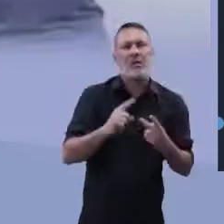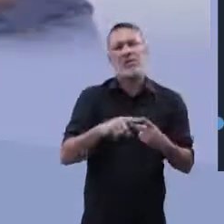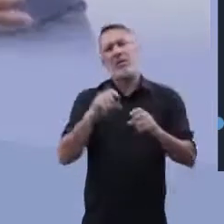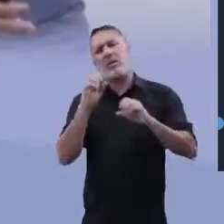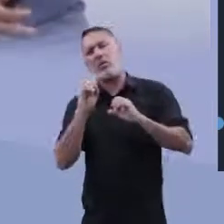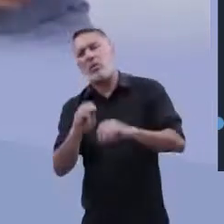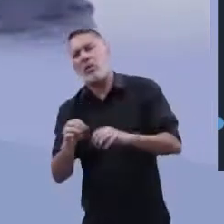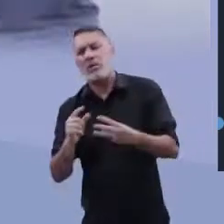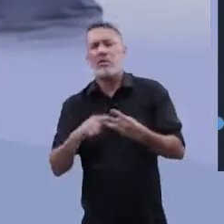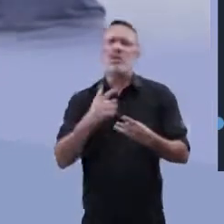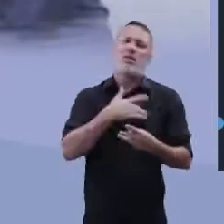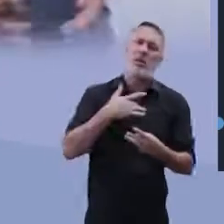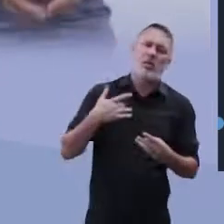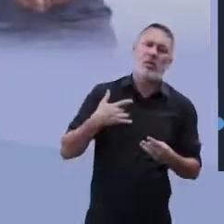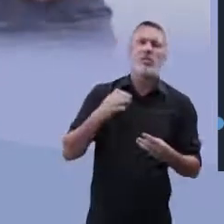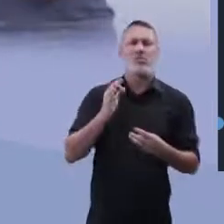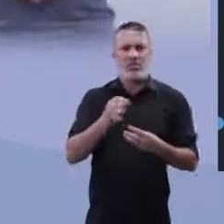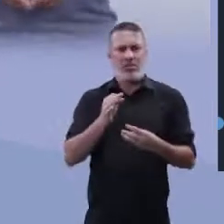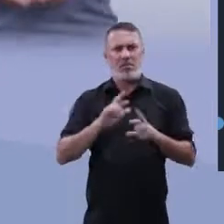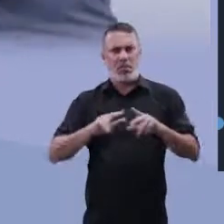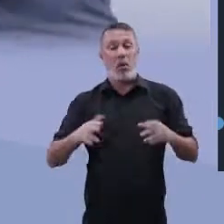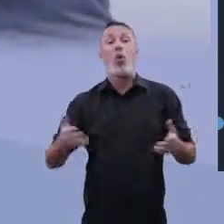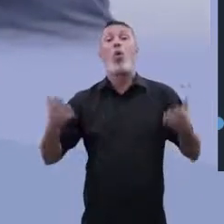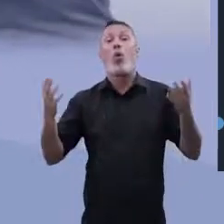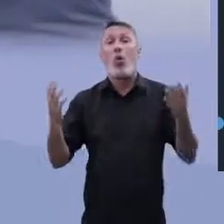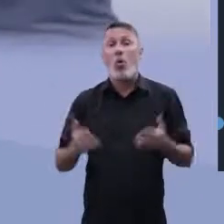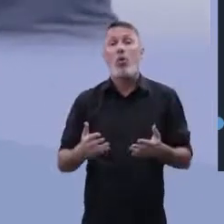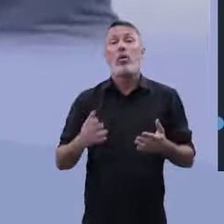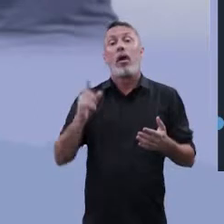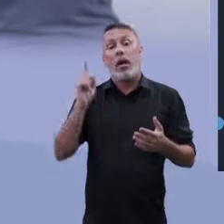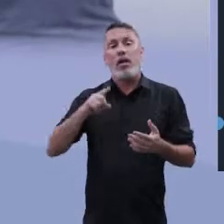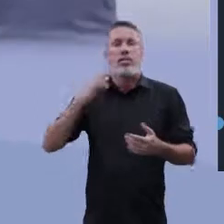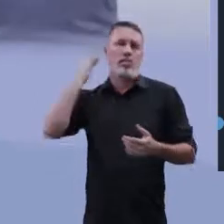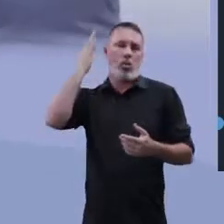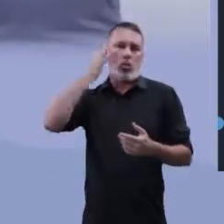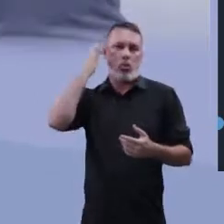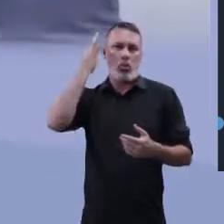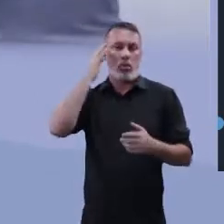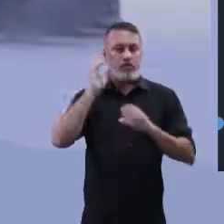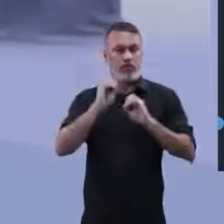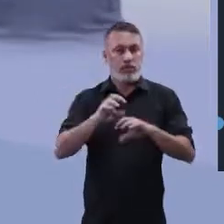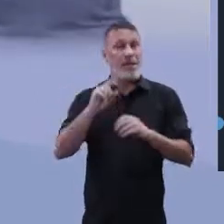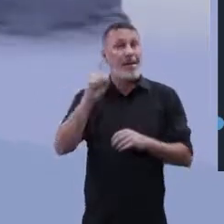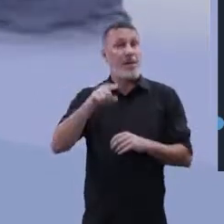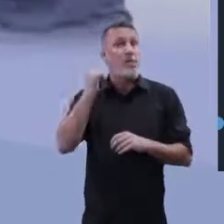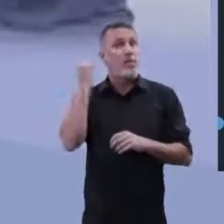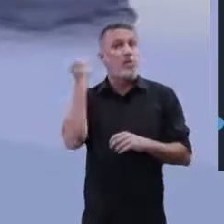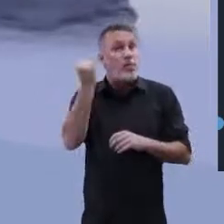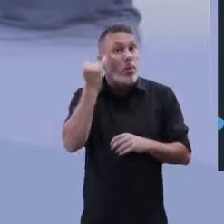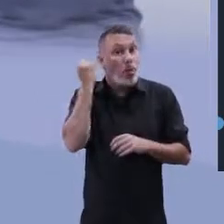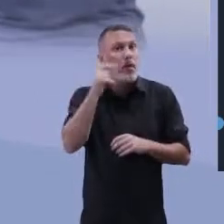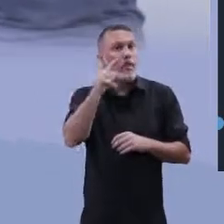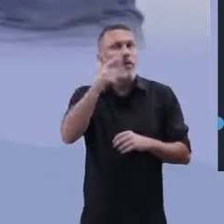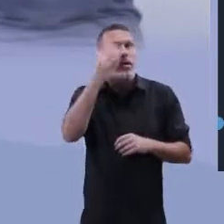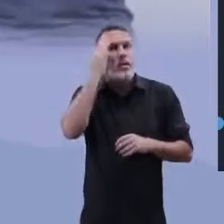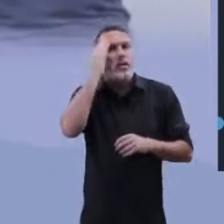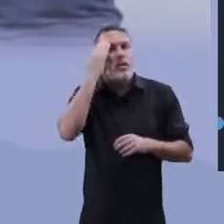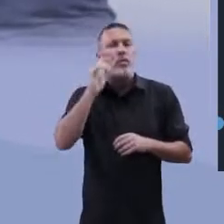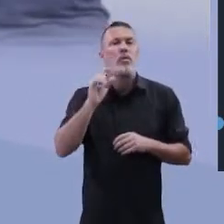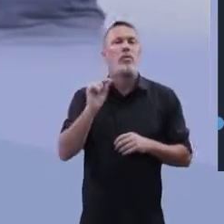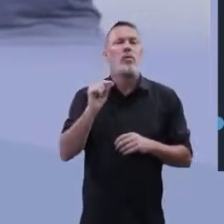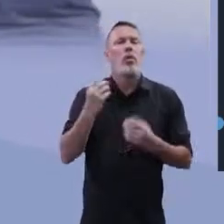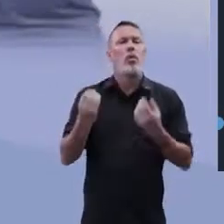educação, saúde, todos os temas que nós já trabalhamos com vocês. E hoje nós vamos trabalhar uma aula de teoria. E é muito importante